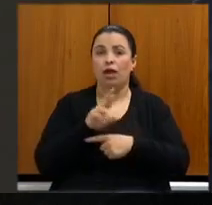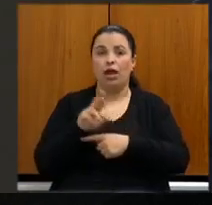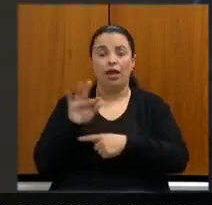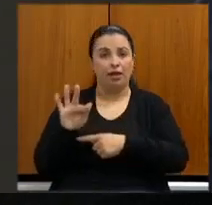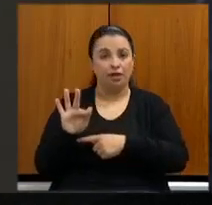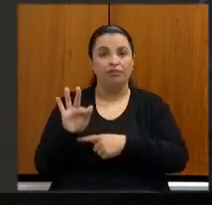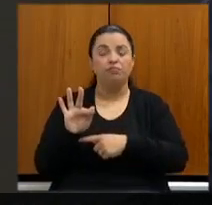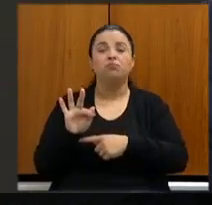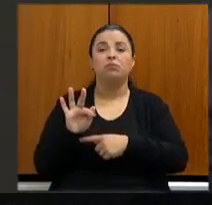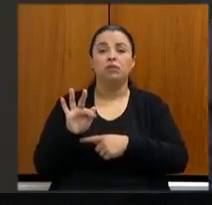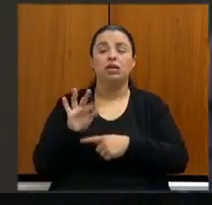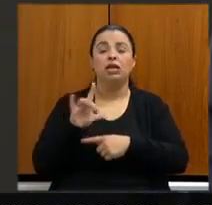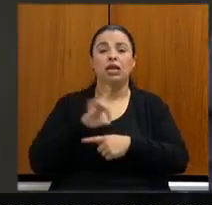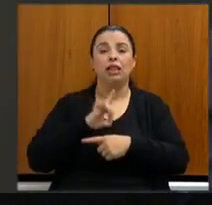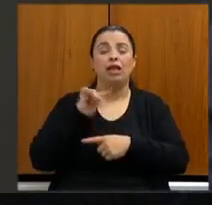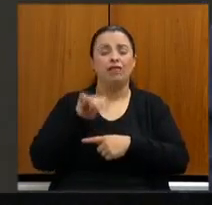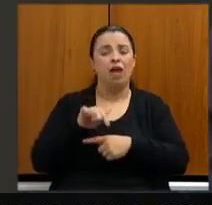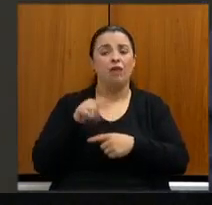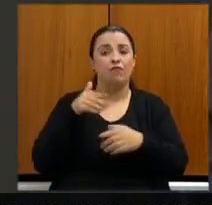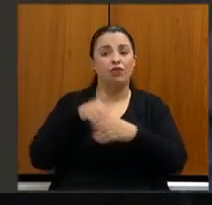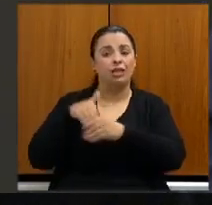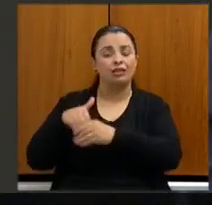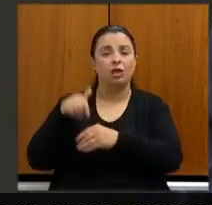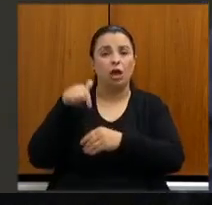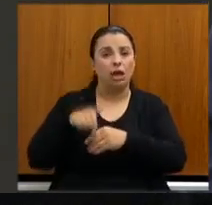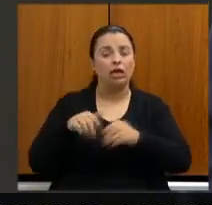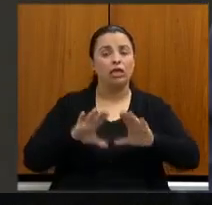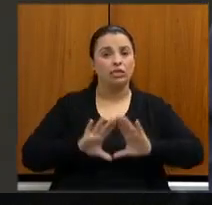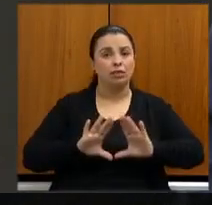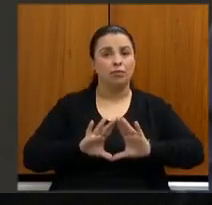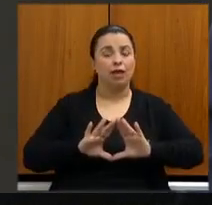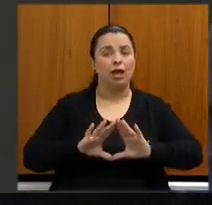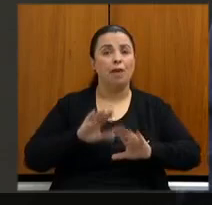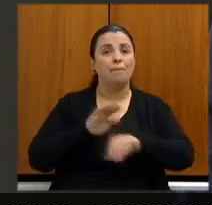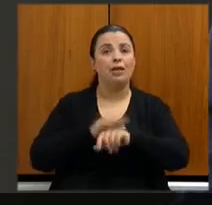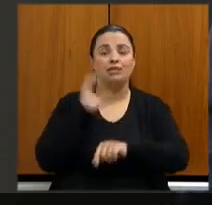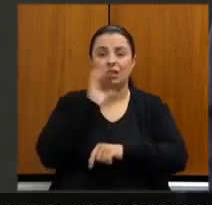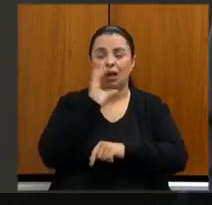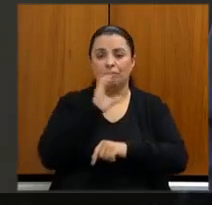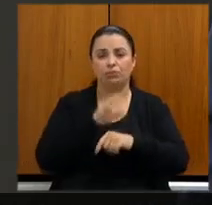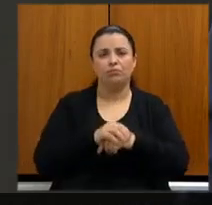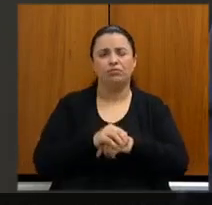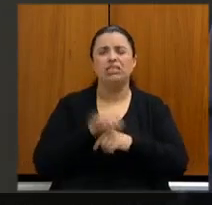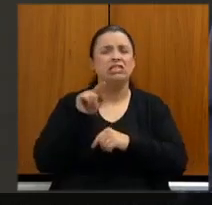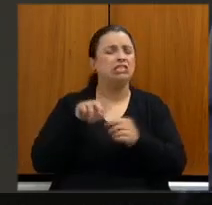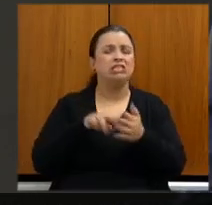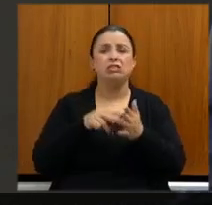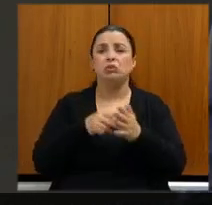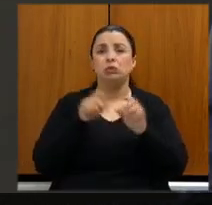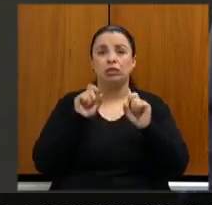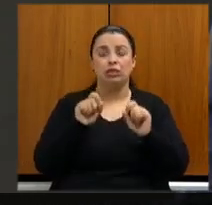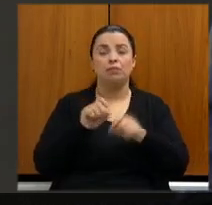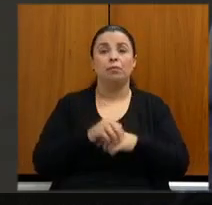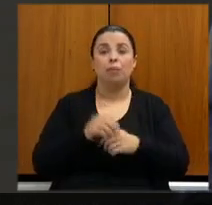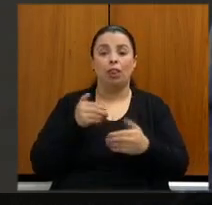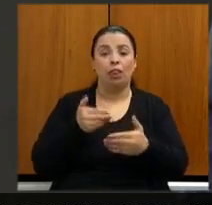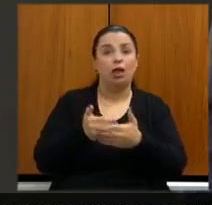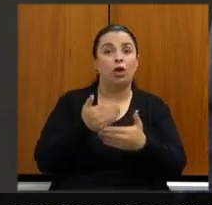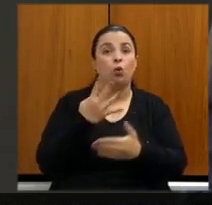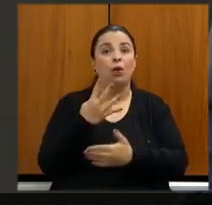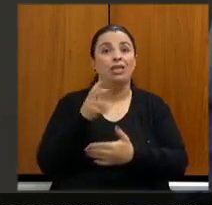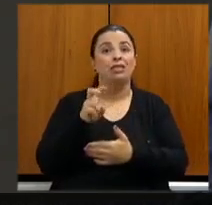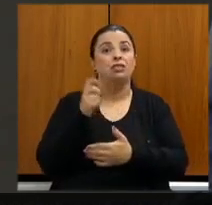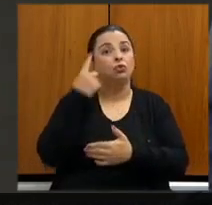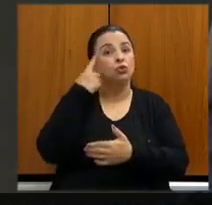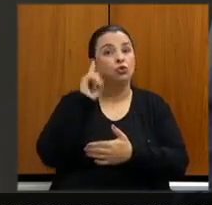tramitação na casa em regime de urgência Isso quer dizer que se em 45 dias nós não voltarmos e